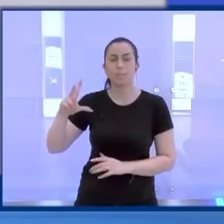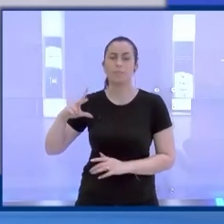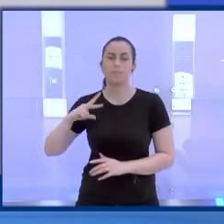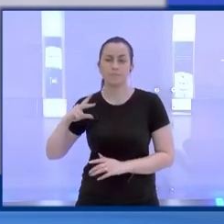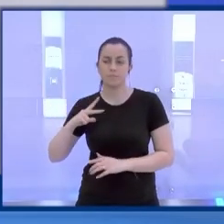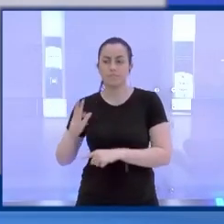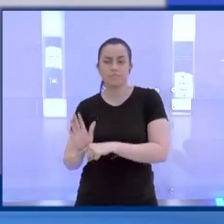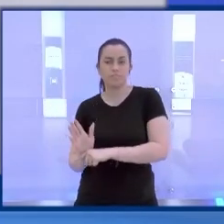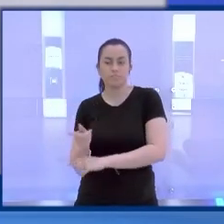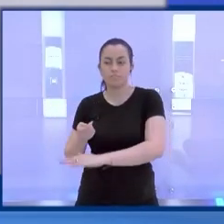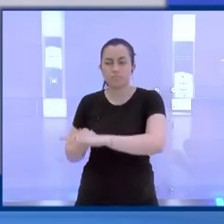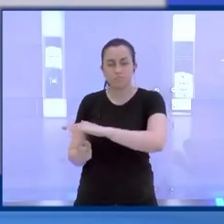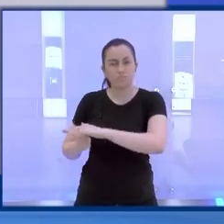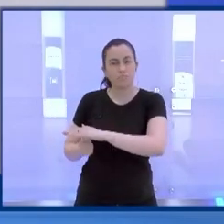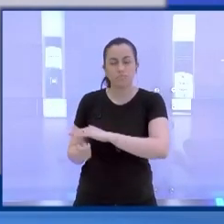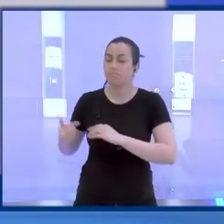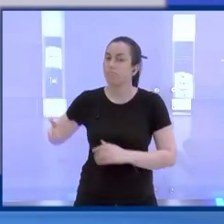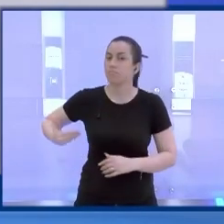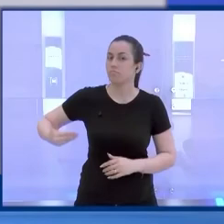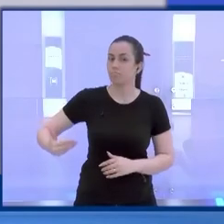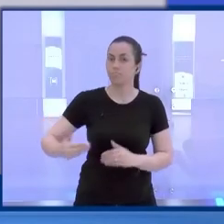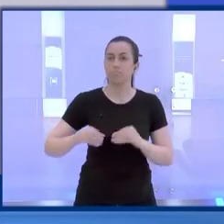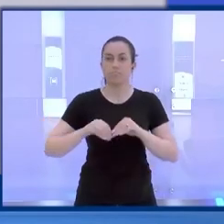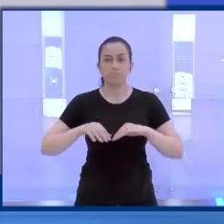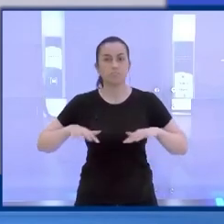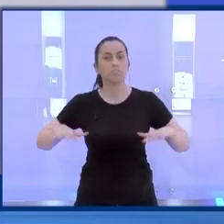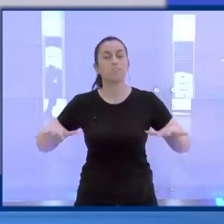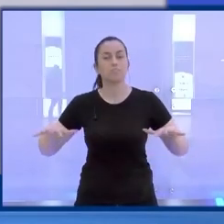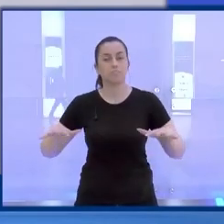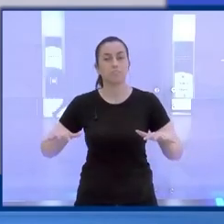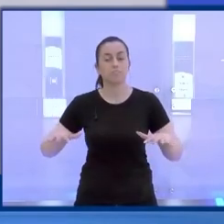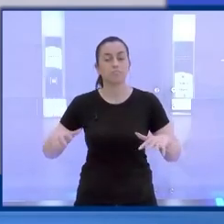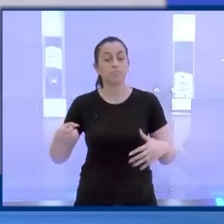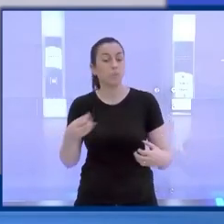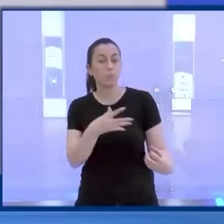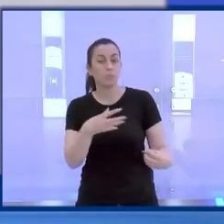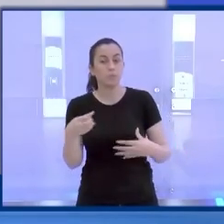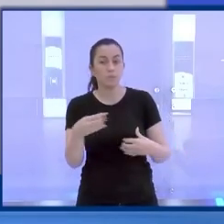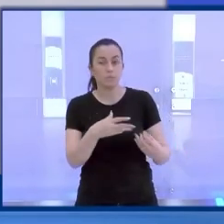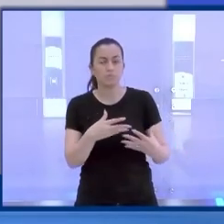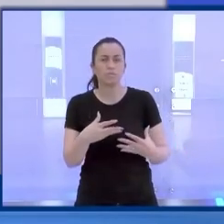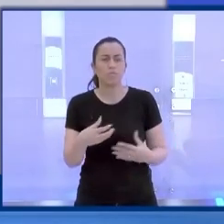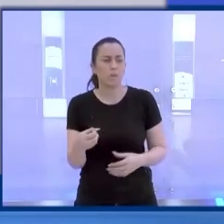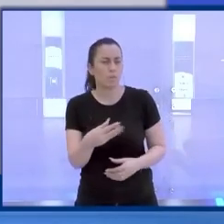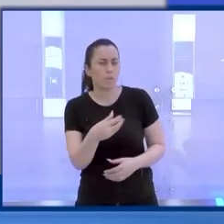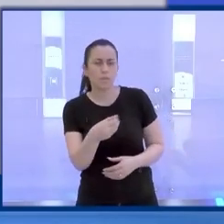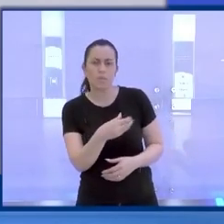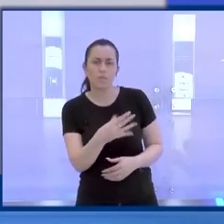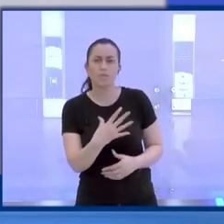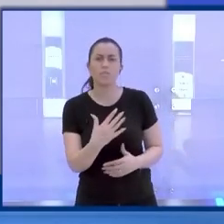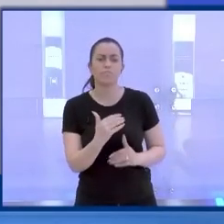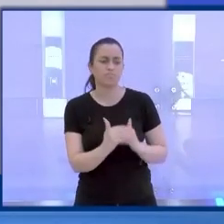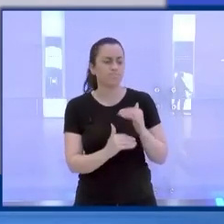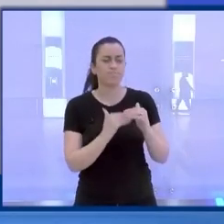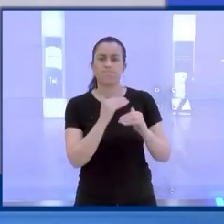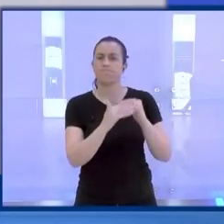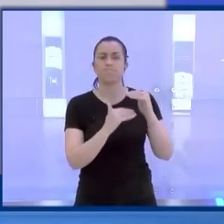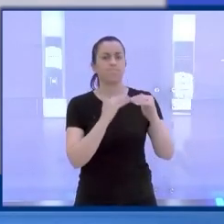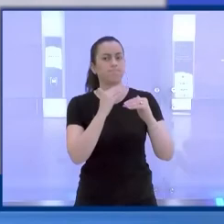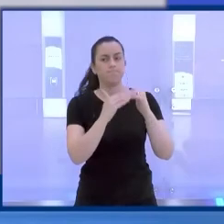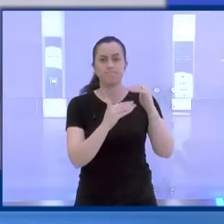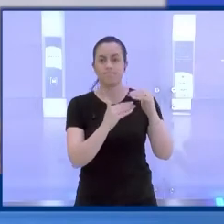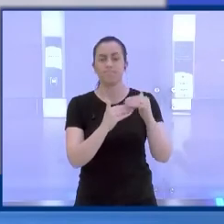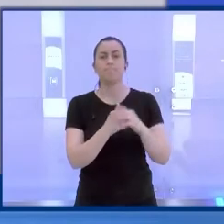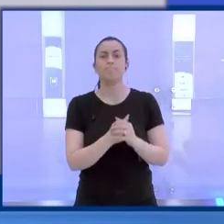investimento, a eficiência para rapidamente poder promover a atualização, a modernização, a atualização tecnológica